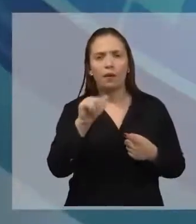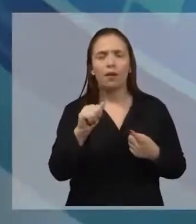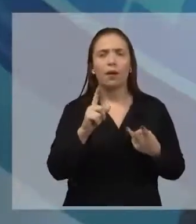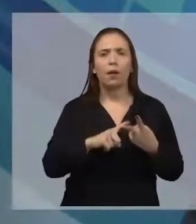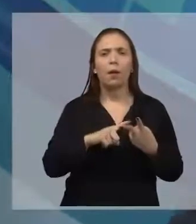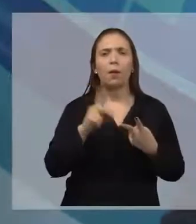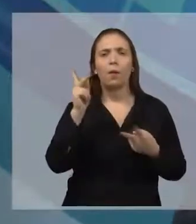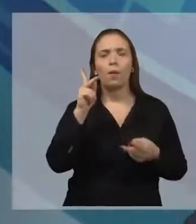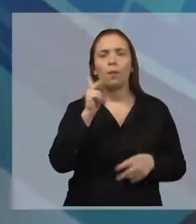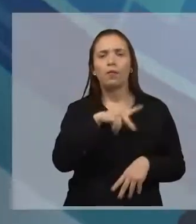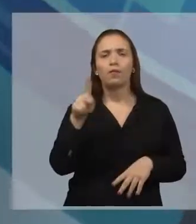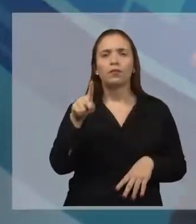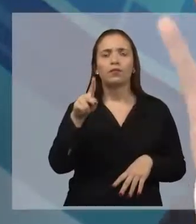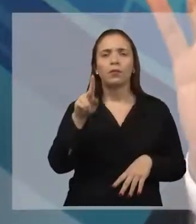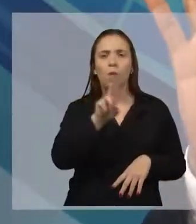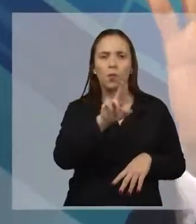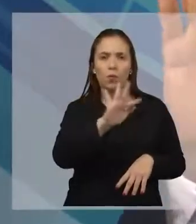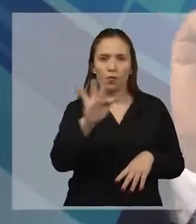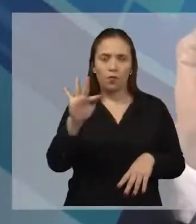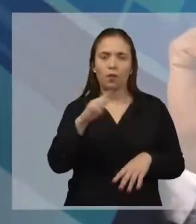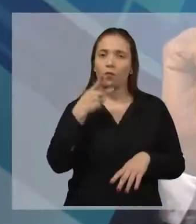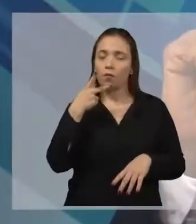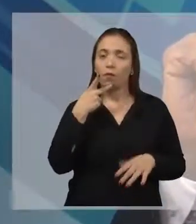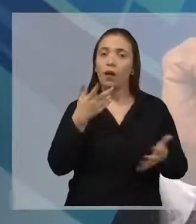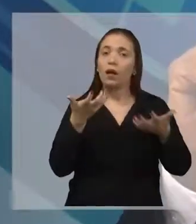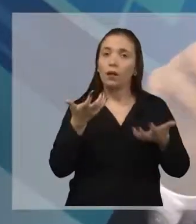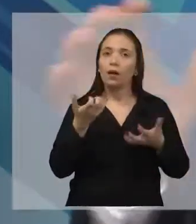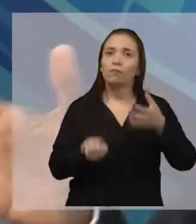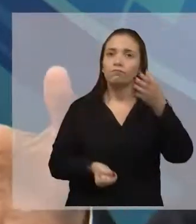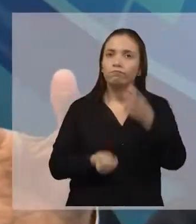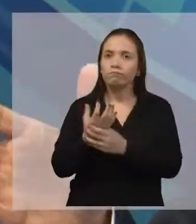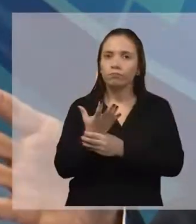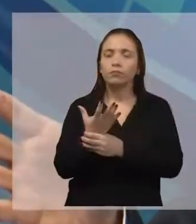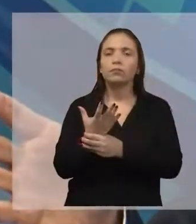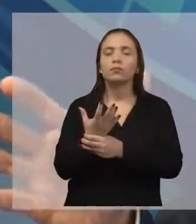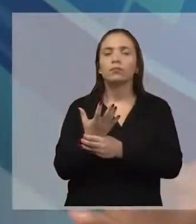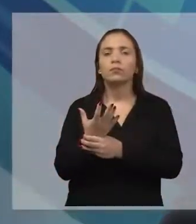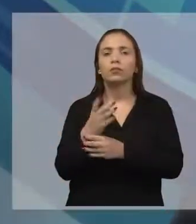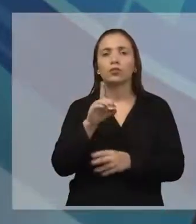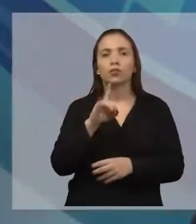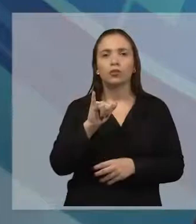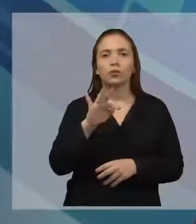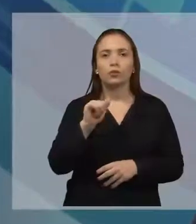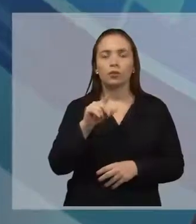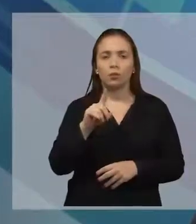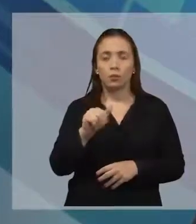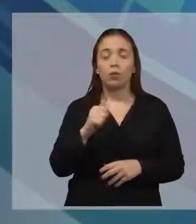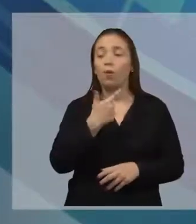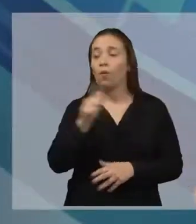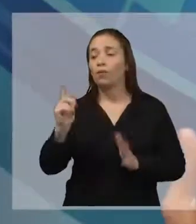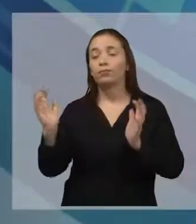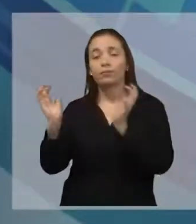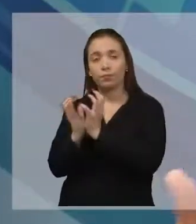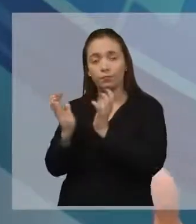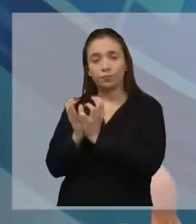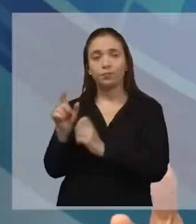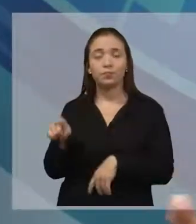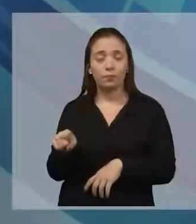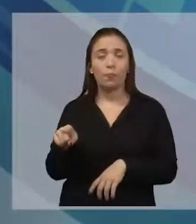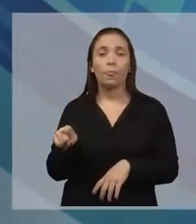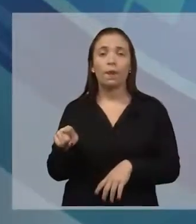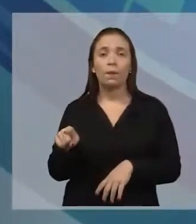Se coloca como isto, e há os seus representantes, ministros, que tentam dar uma feição diferente, que tem que ser